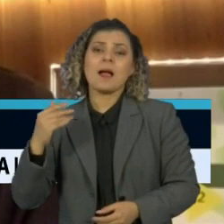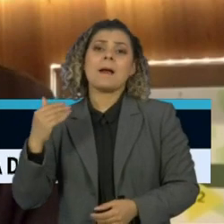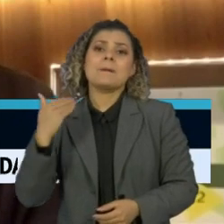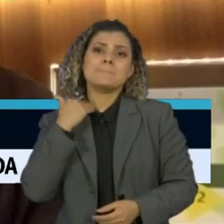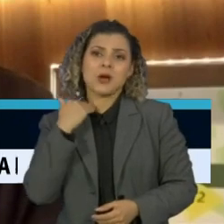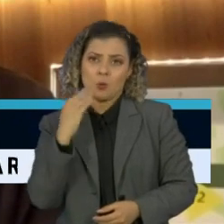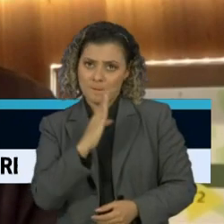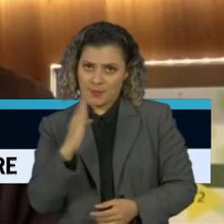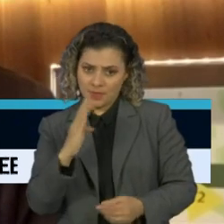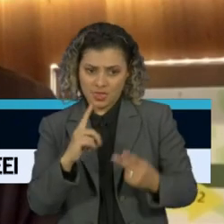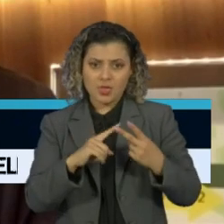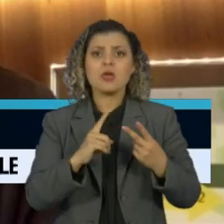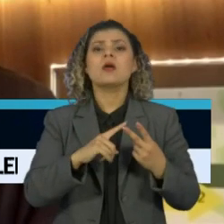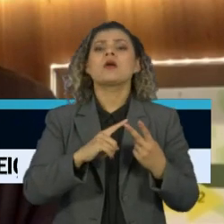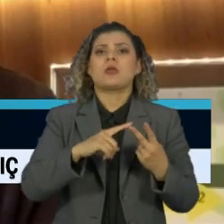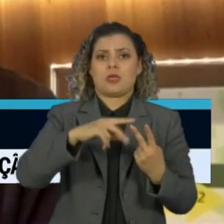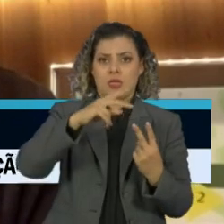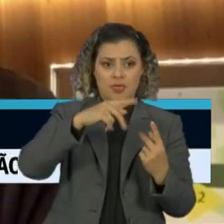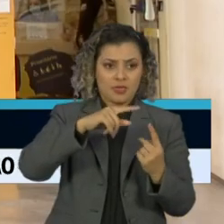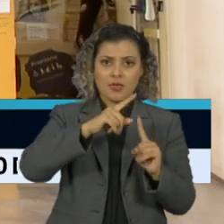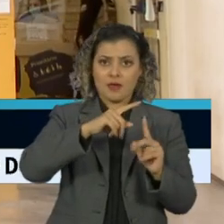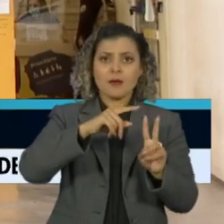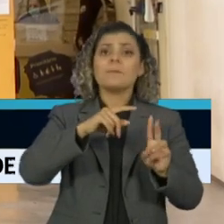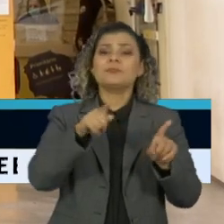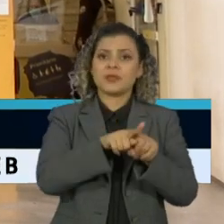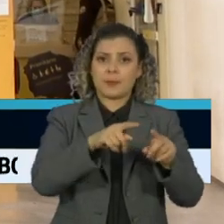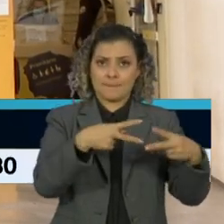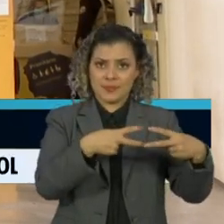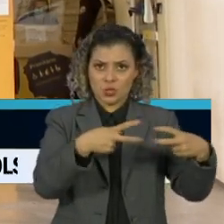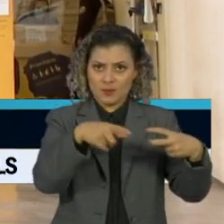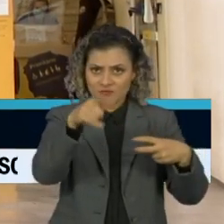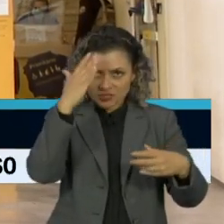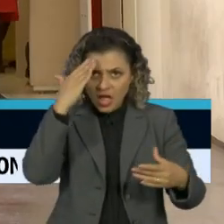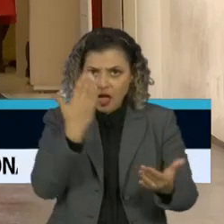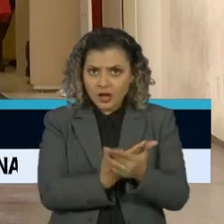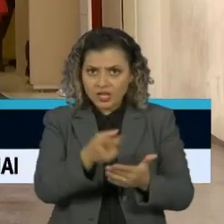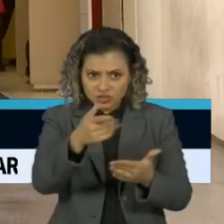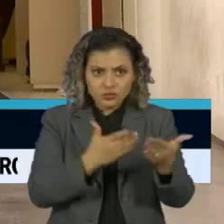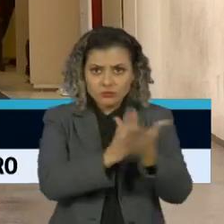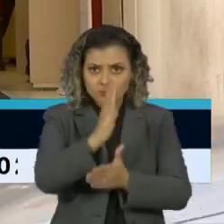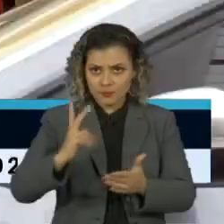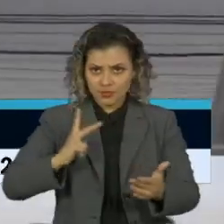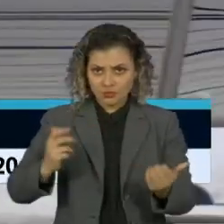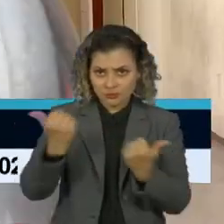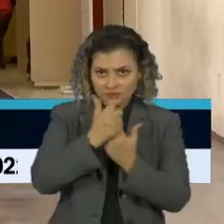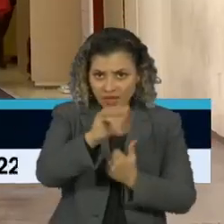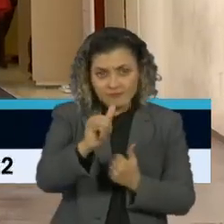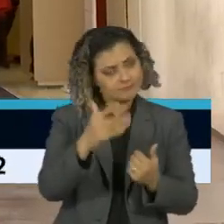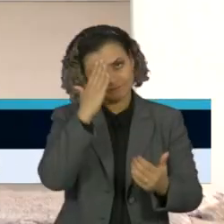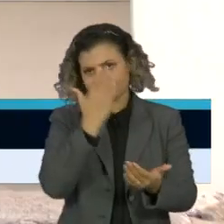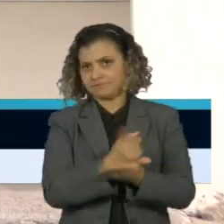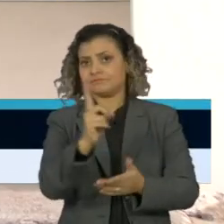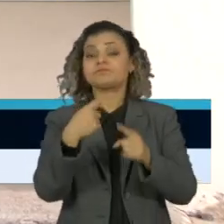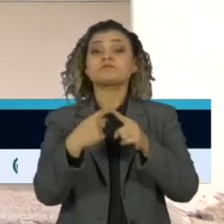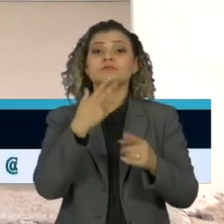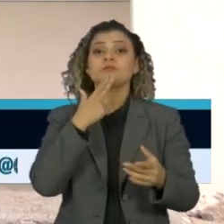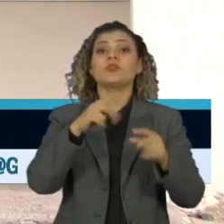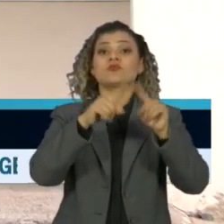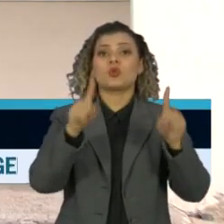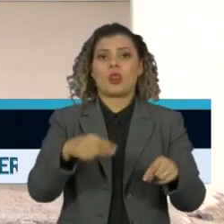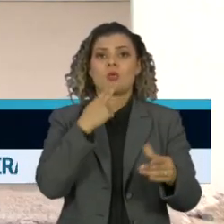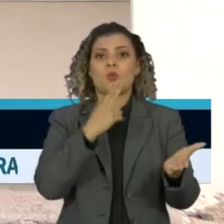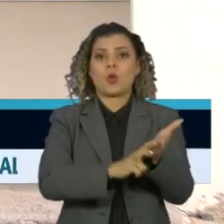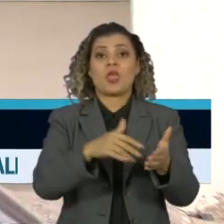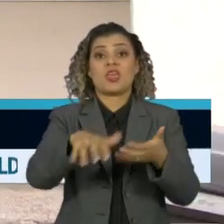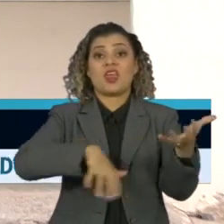Não, porque o establishment não permite. As barreiras de fato existem. Os funcionários do Correio, por exemplo, entraram em